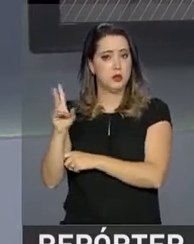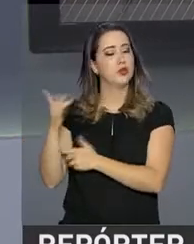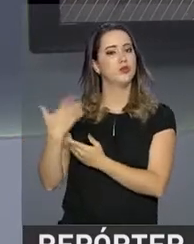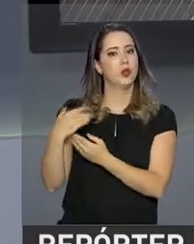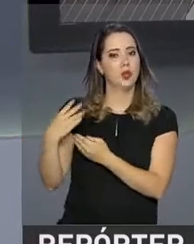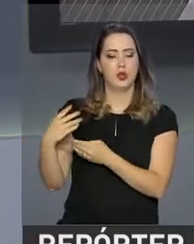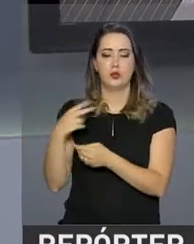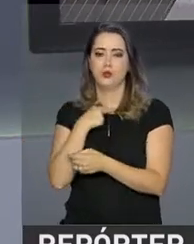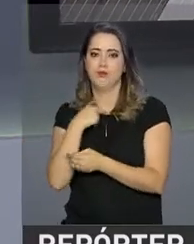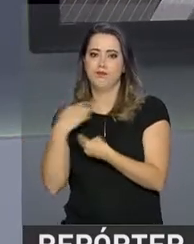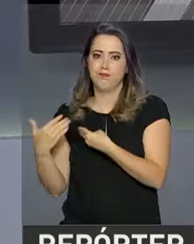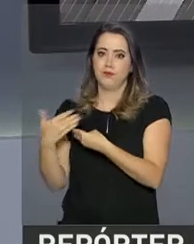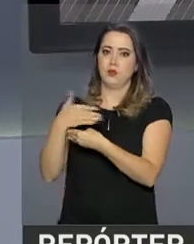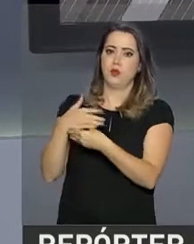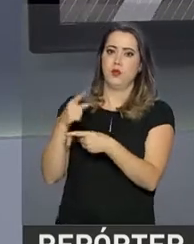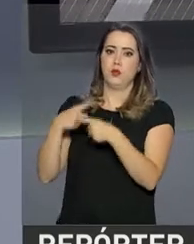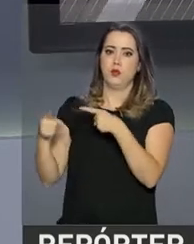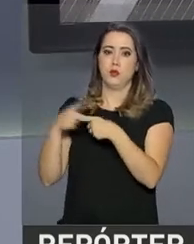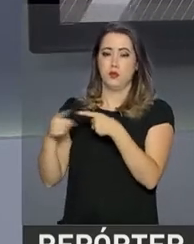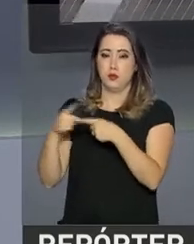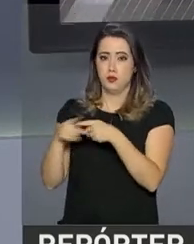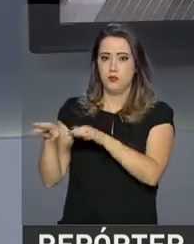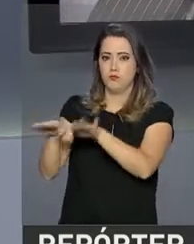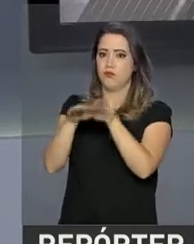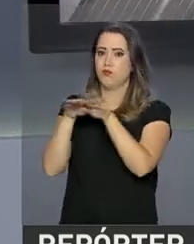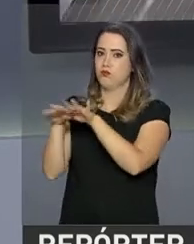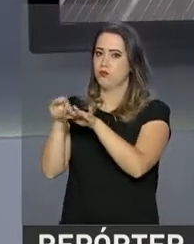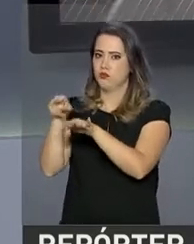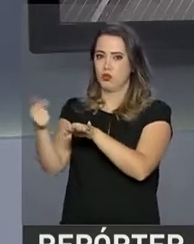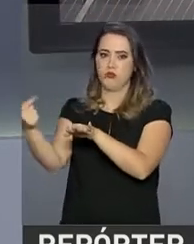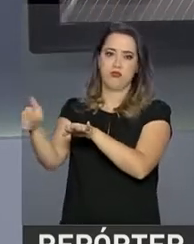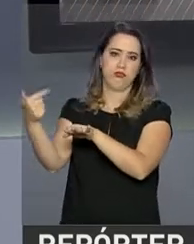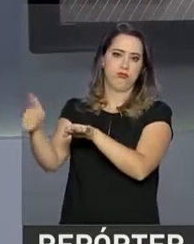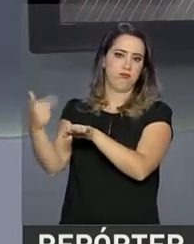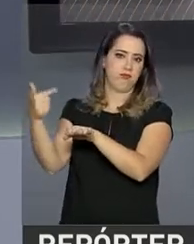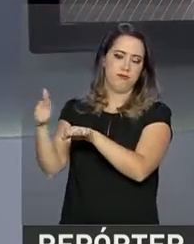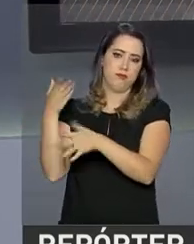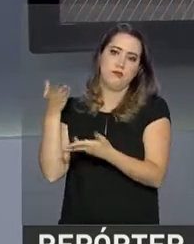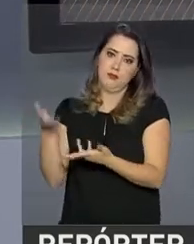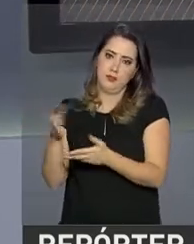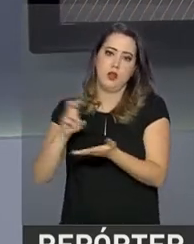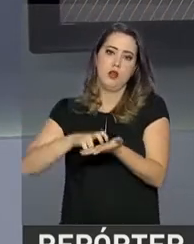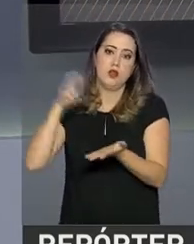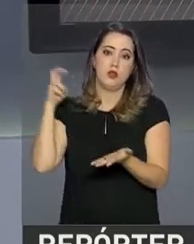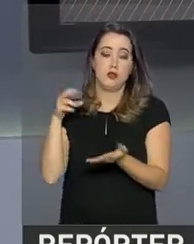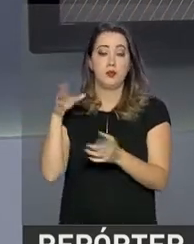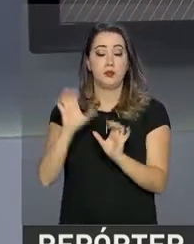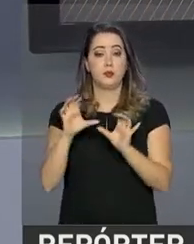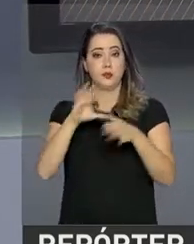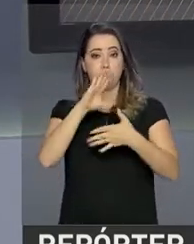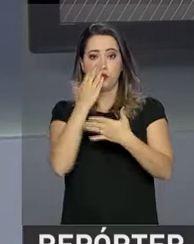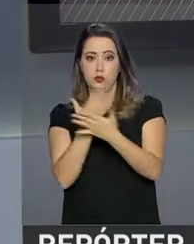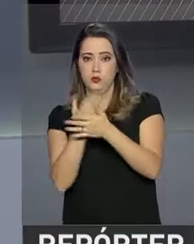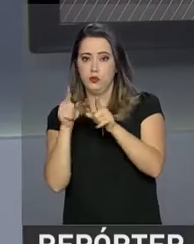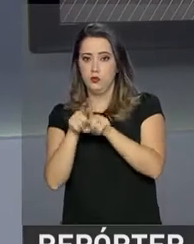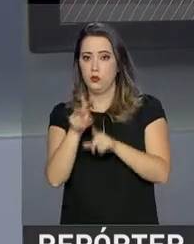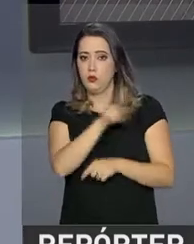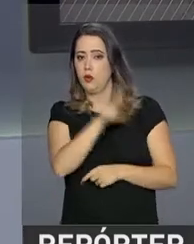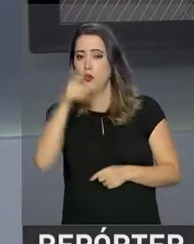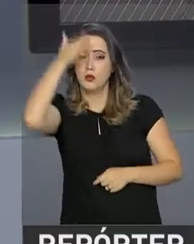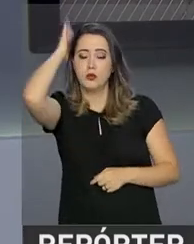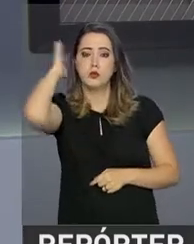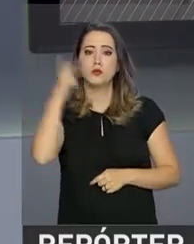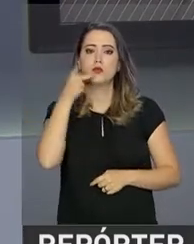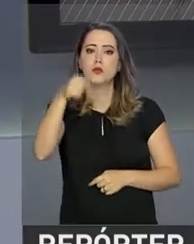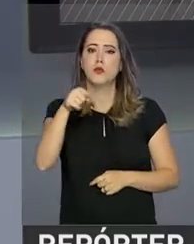mercosul por ruptura da ordem democrática pela manhã na cúpula do mercosul o presidente michel temer afirmou que o